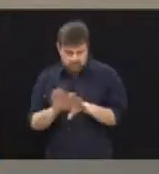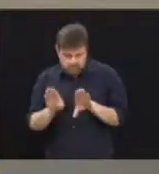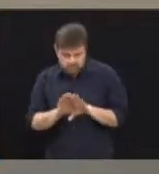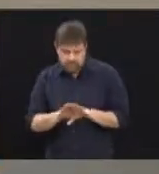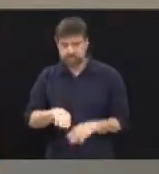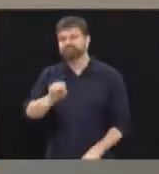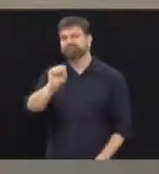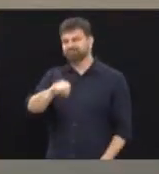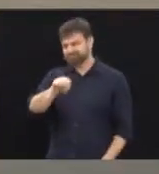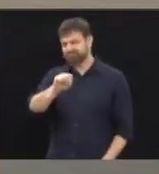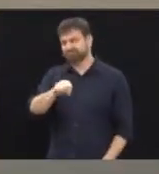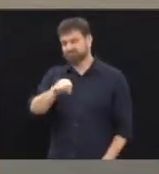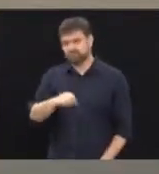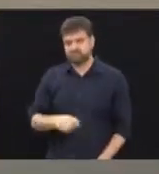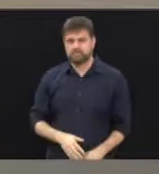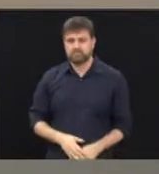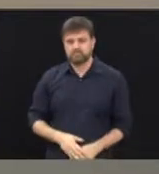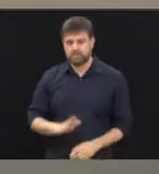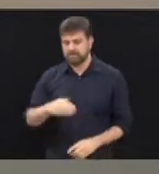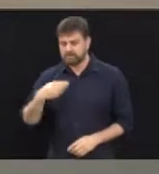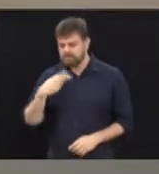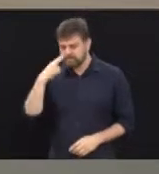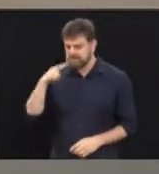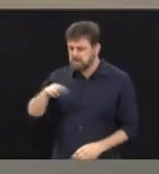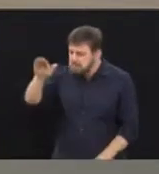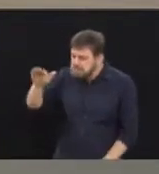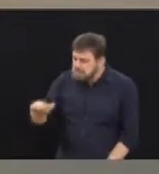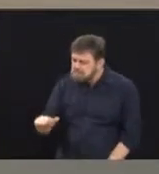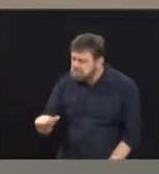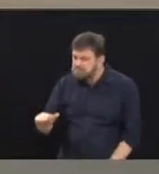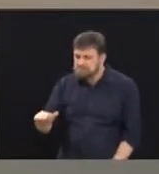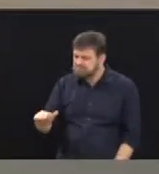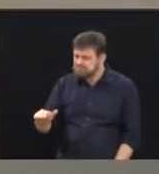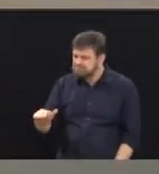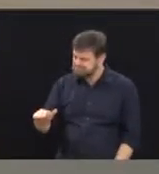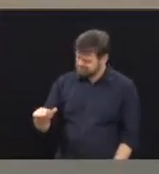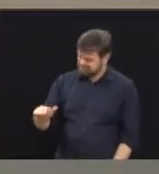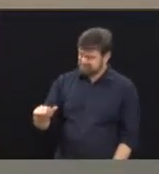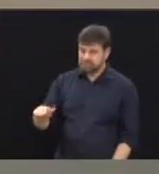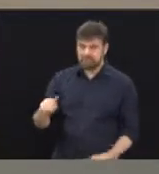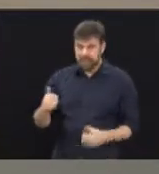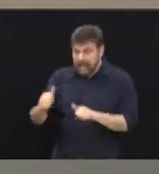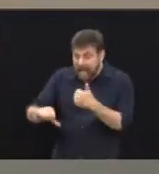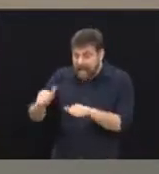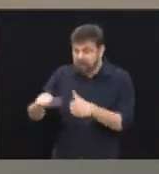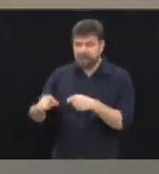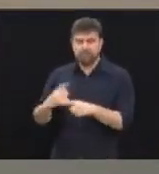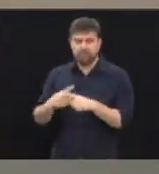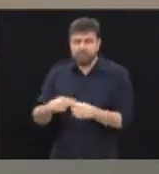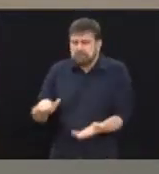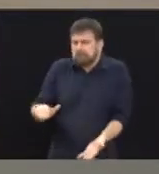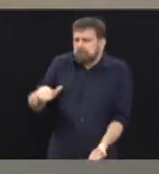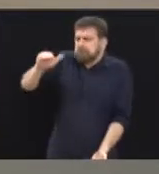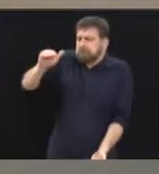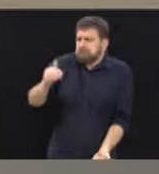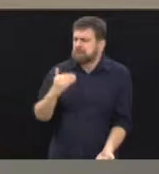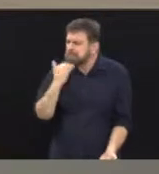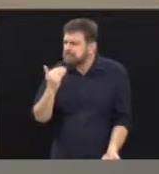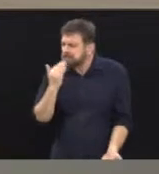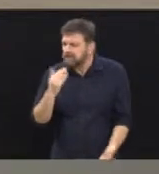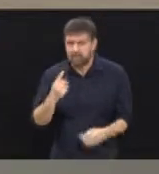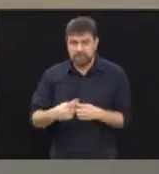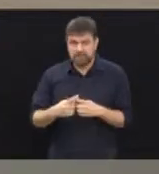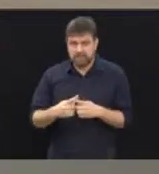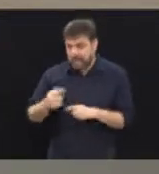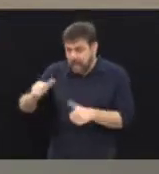sim. Então, assim, quando a gente fala de baixa estatura, a gente tem que avaliar várias coisas. A primeira coisa que a gente avalia é se está